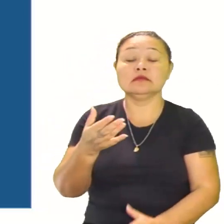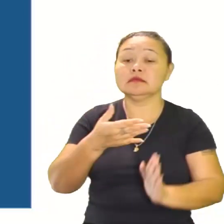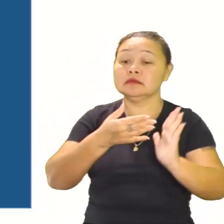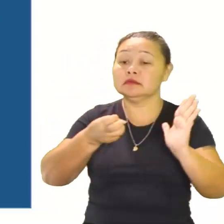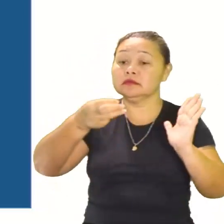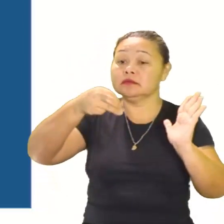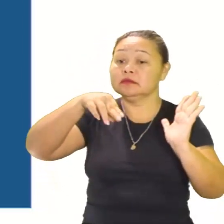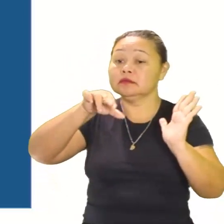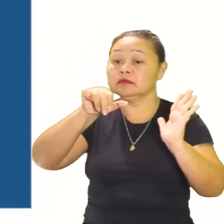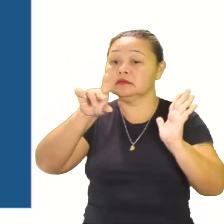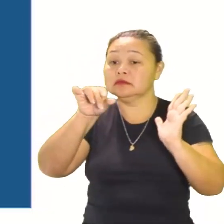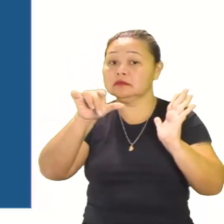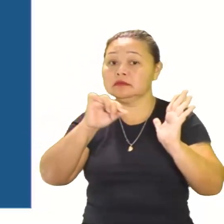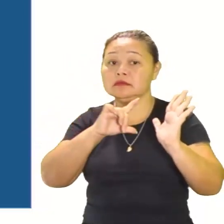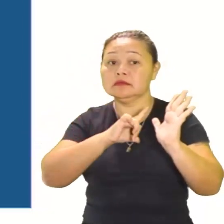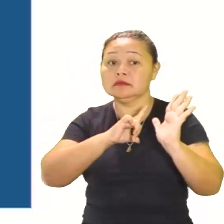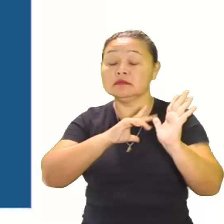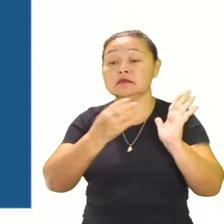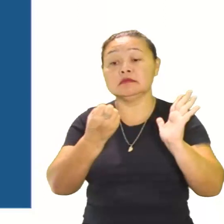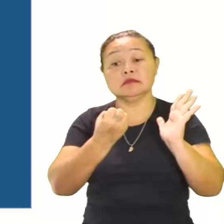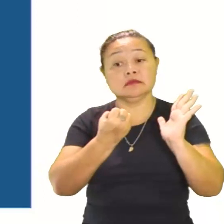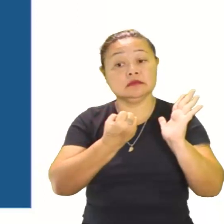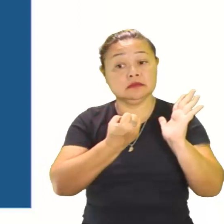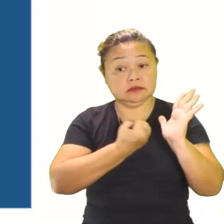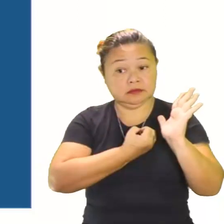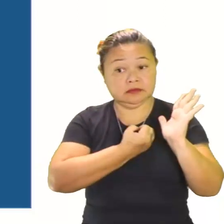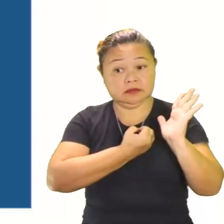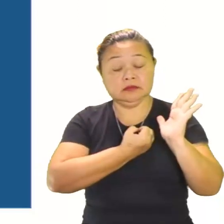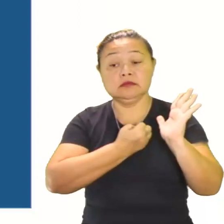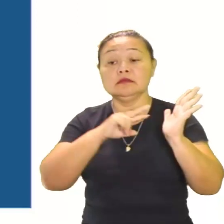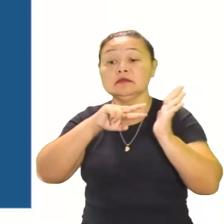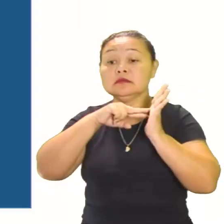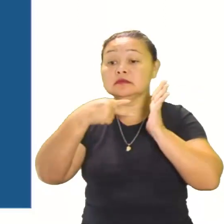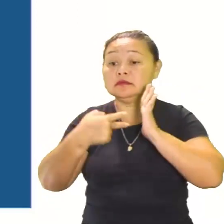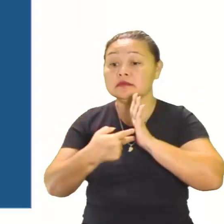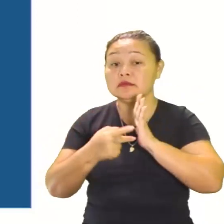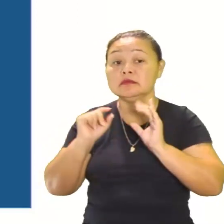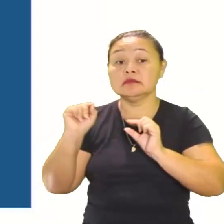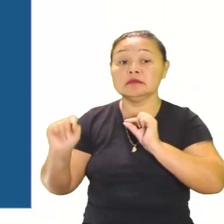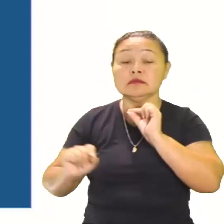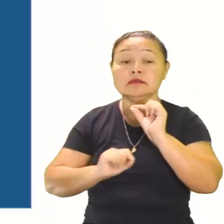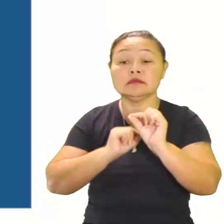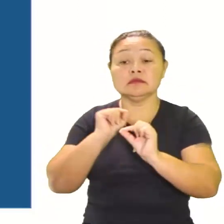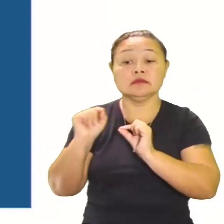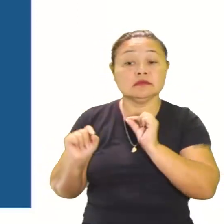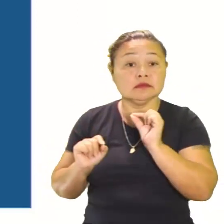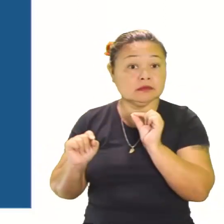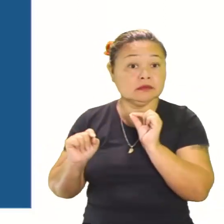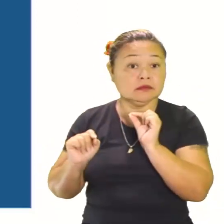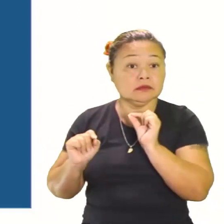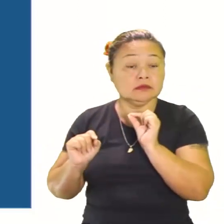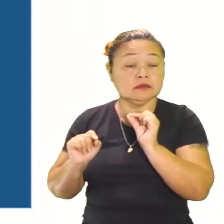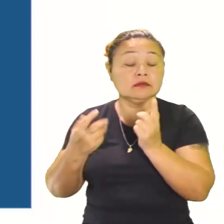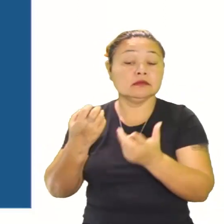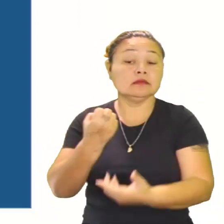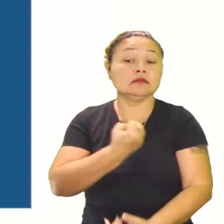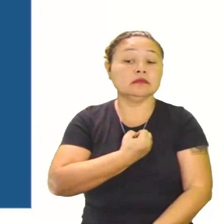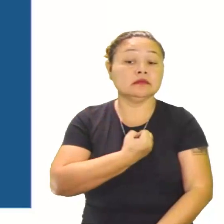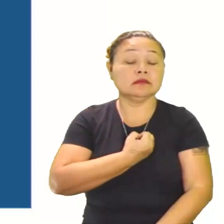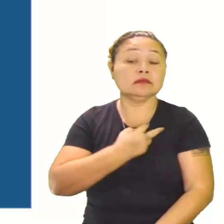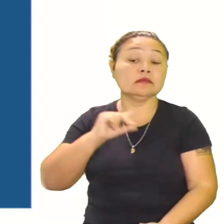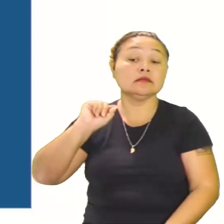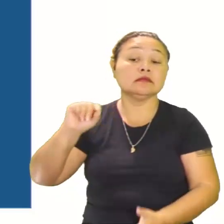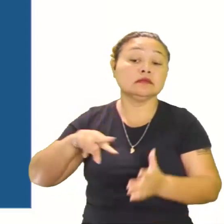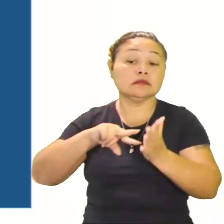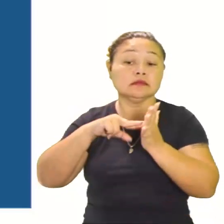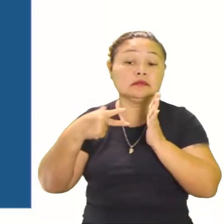um módulo em um valor significa o quê? Quando eu coloco módulo em um número, o que